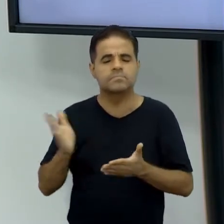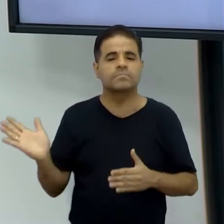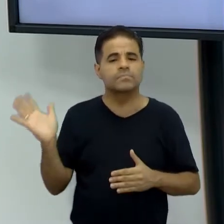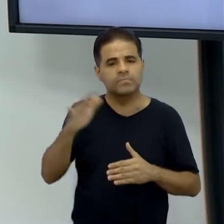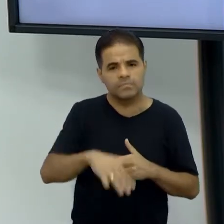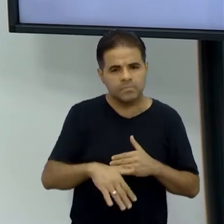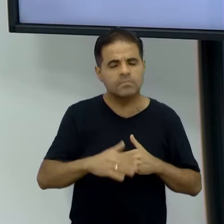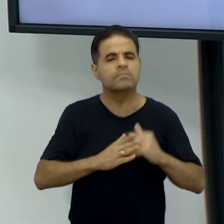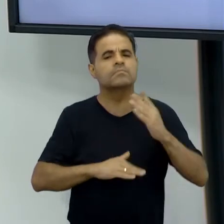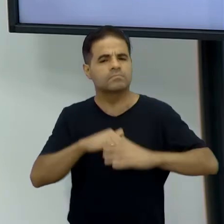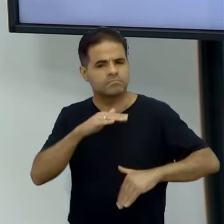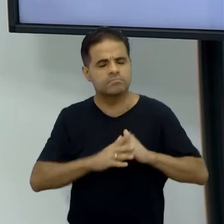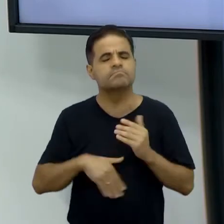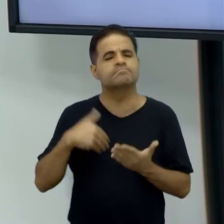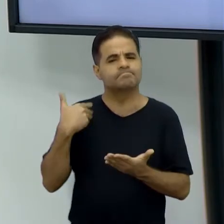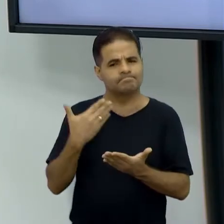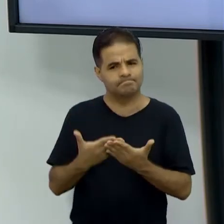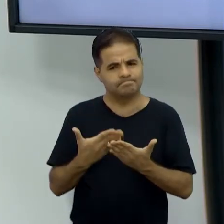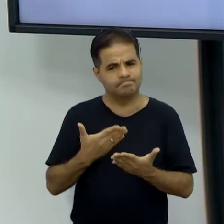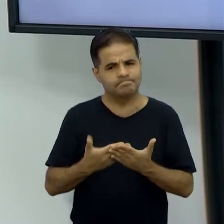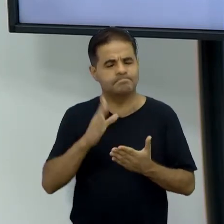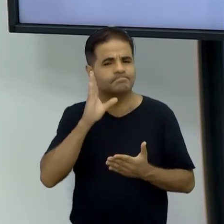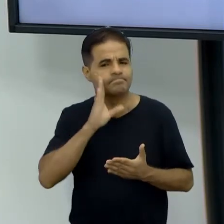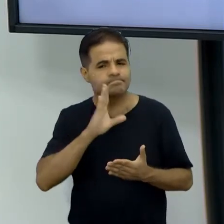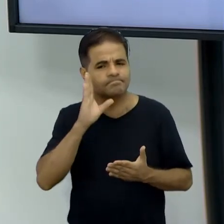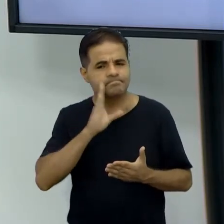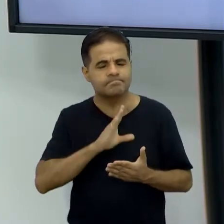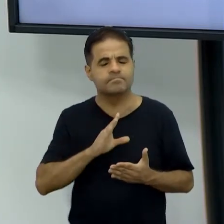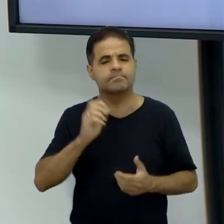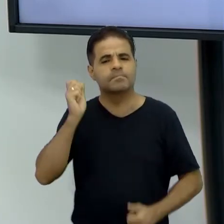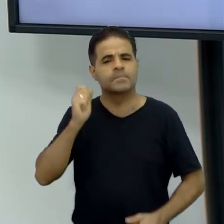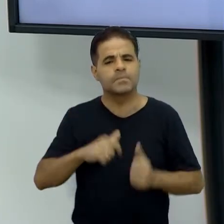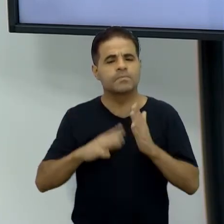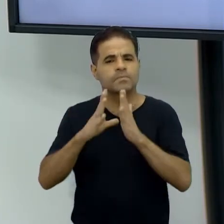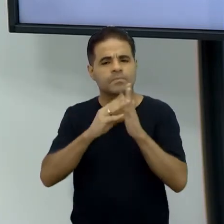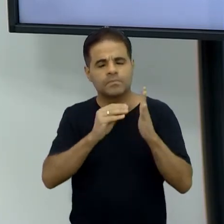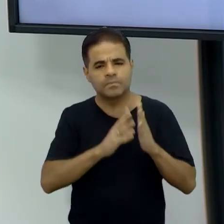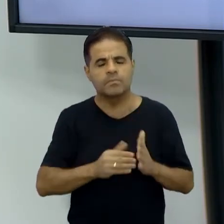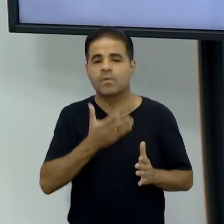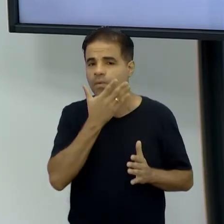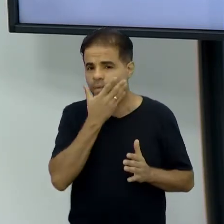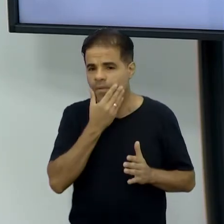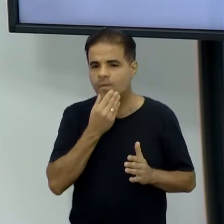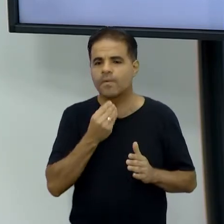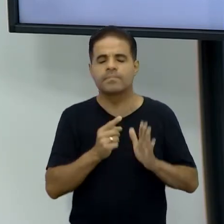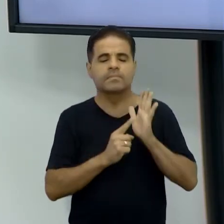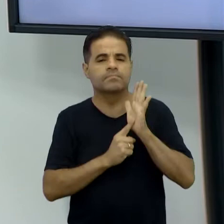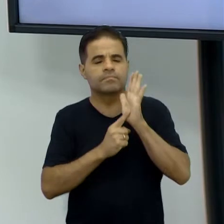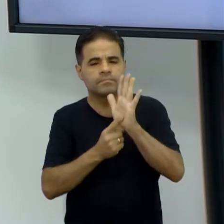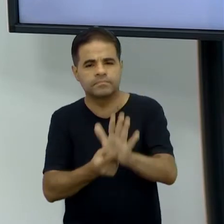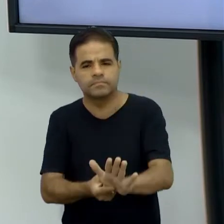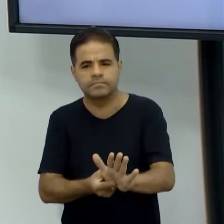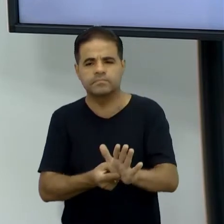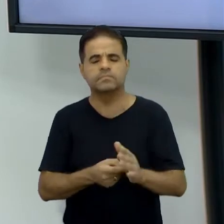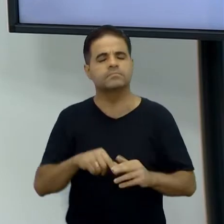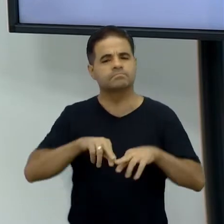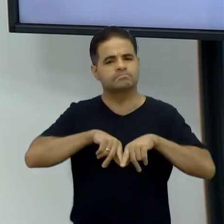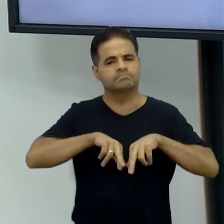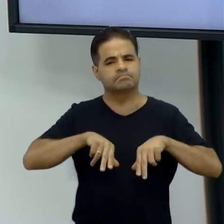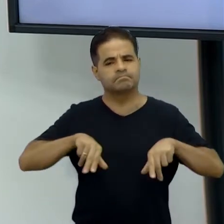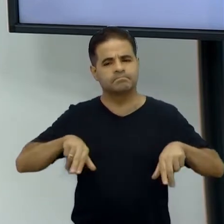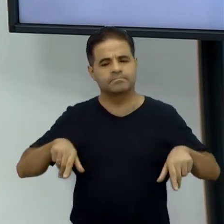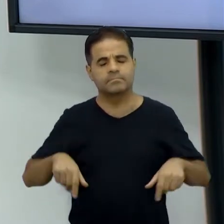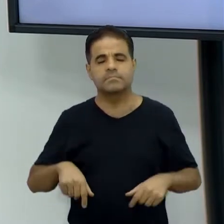percurso bem bacana de estudo. Então, modalidades em que o masculino se apresenta com